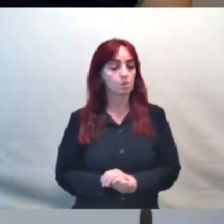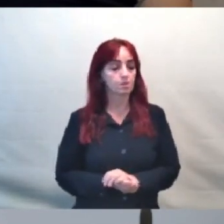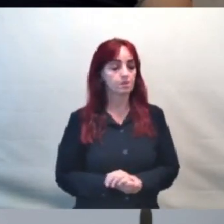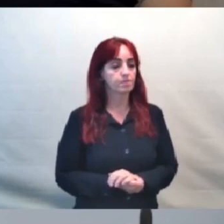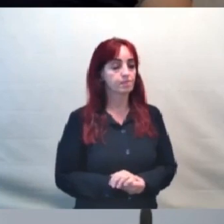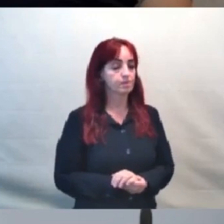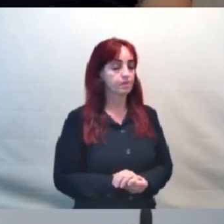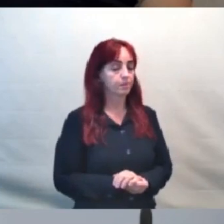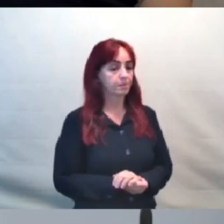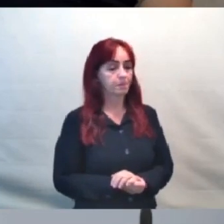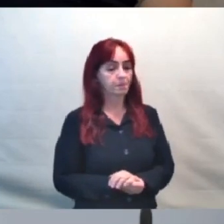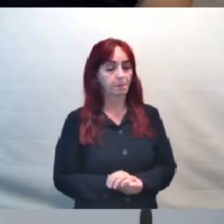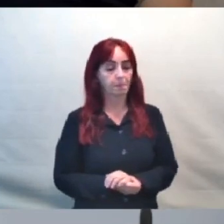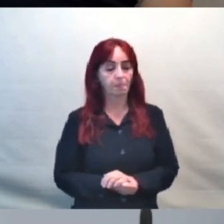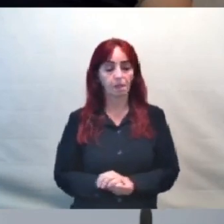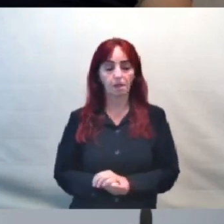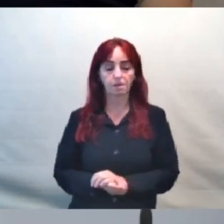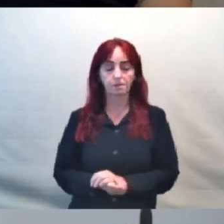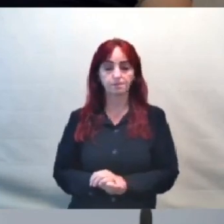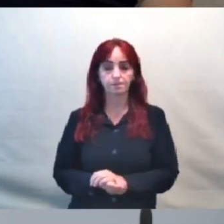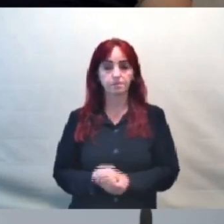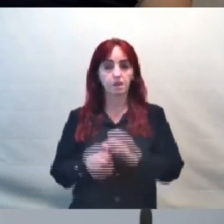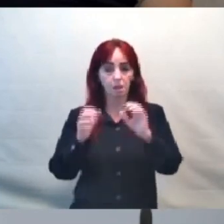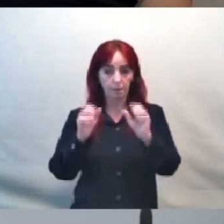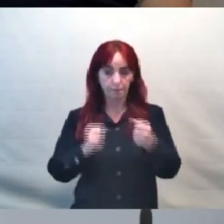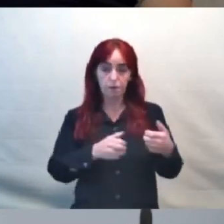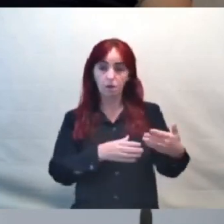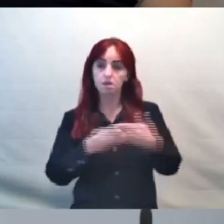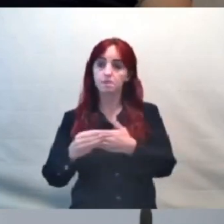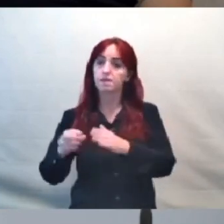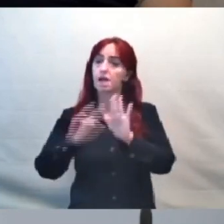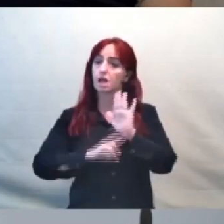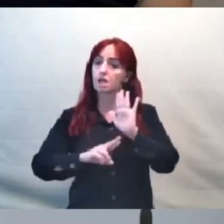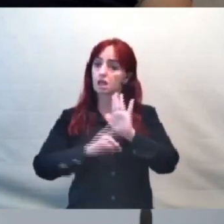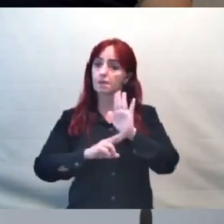Pode mandar para o requerimento, via e-mail, a gente consegue repassar o cronograma.